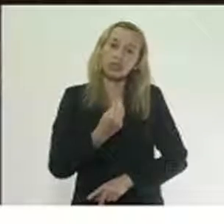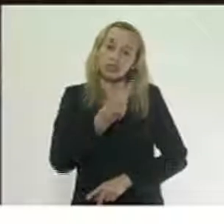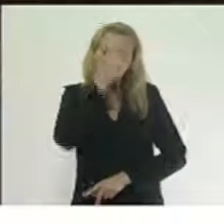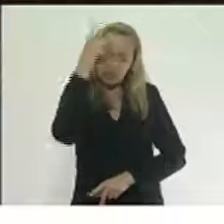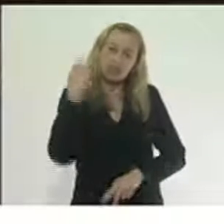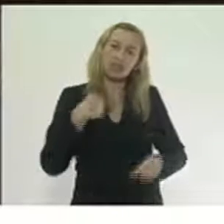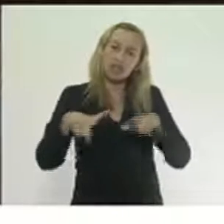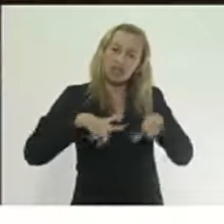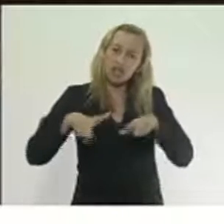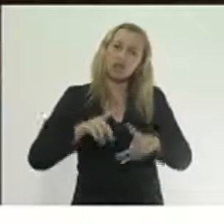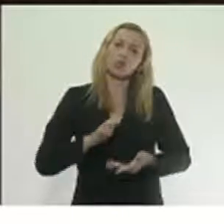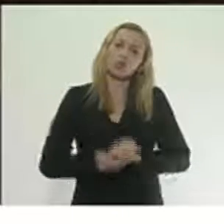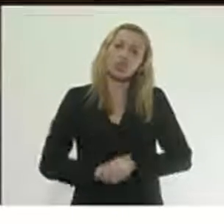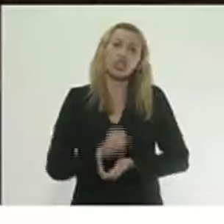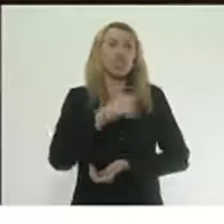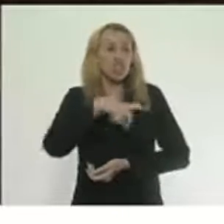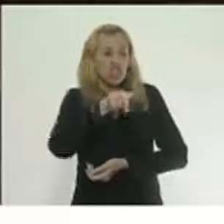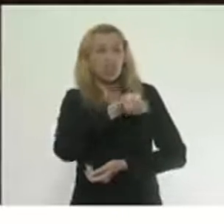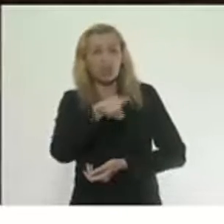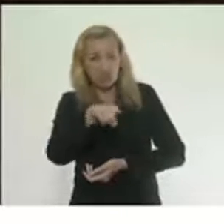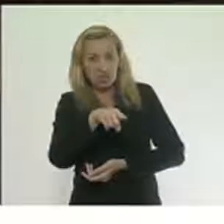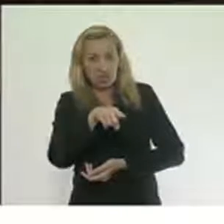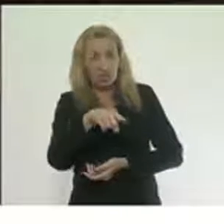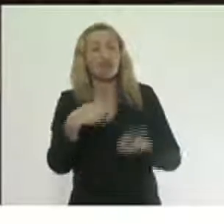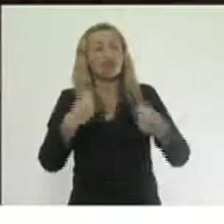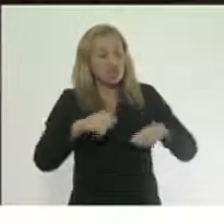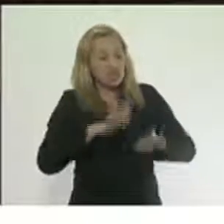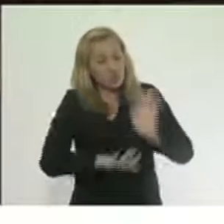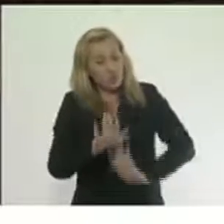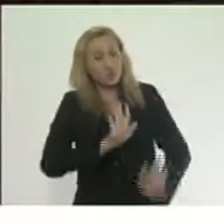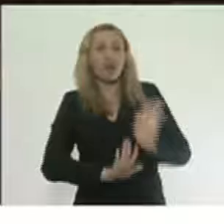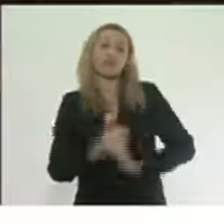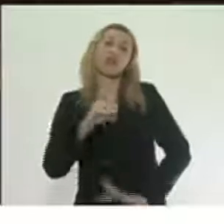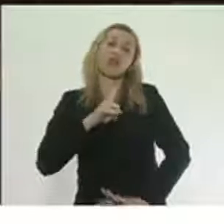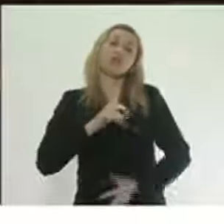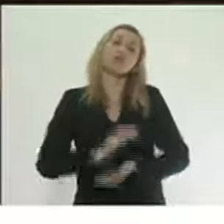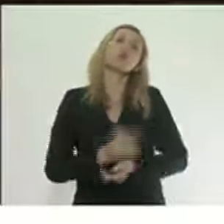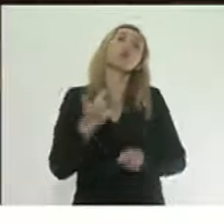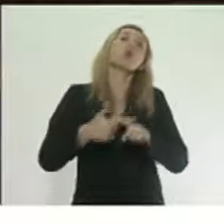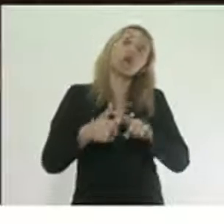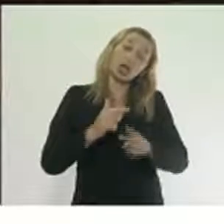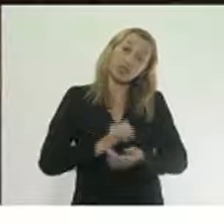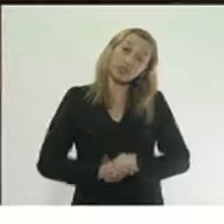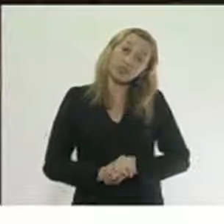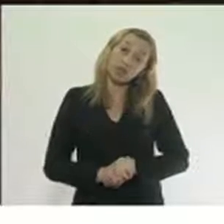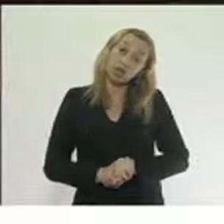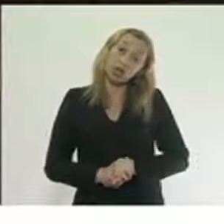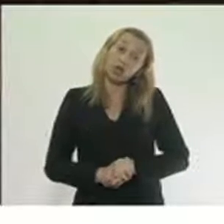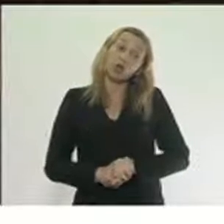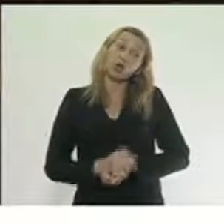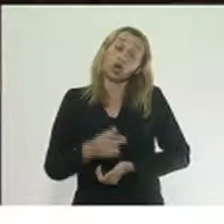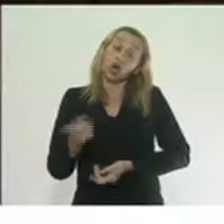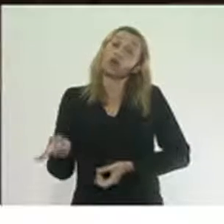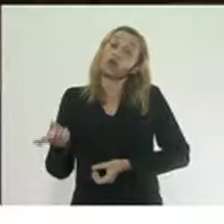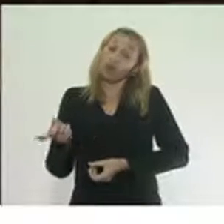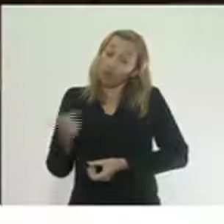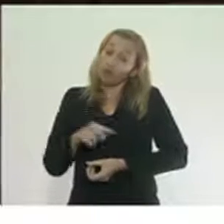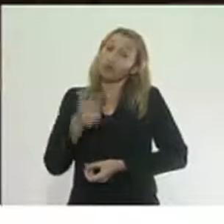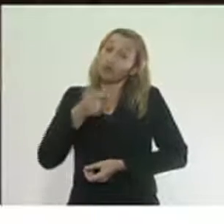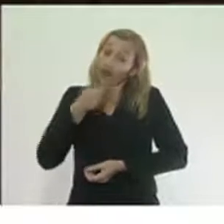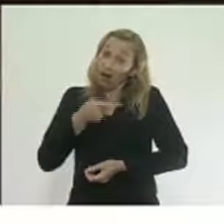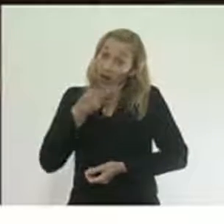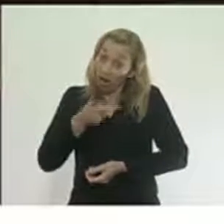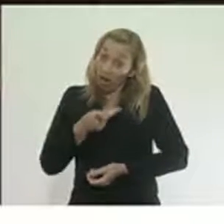trabalhador. Isto daí a gente tem que ter muito cuidado, porque, como eu volto a